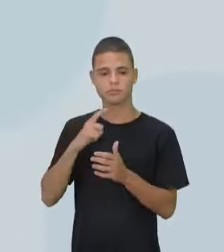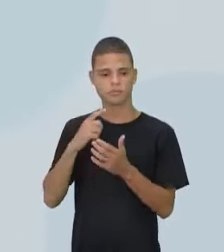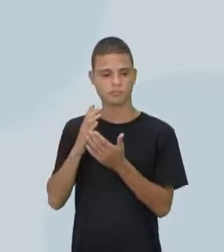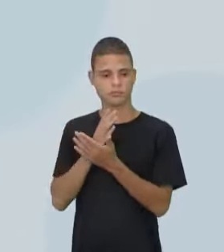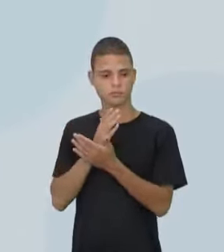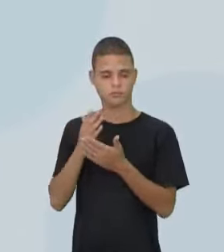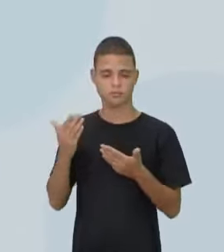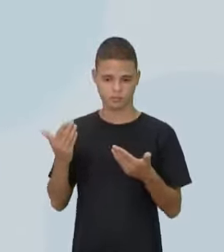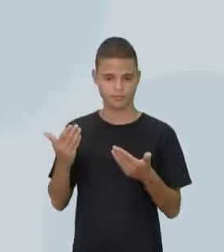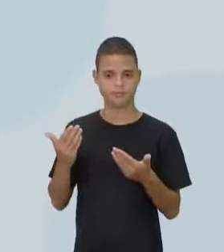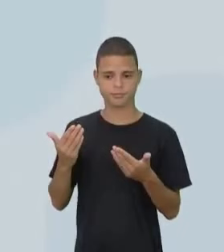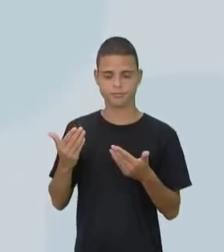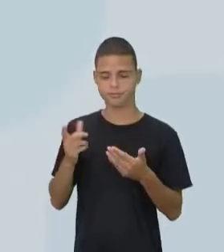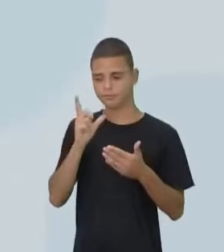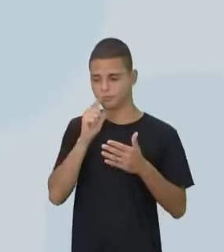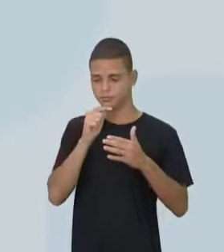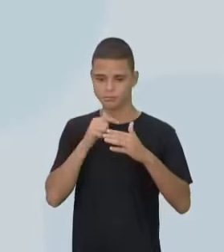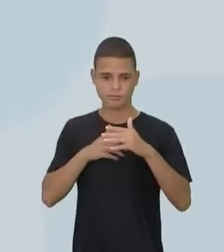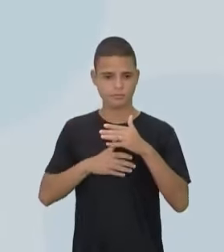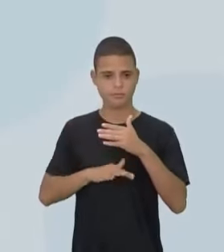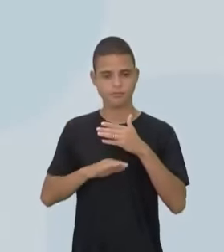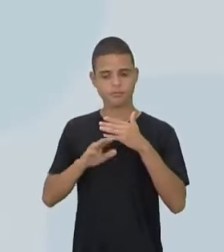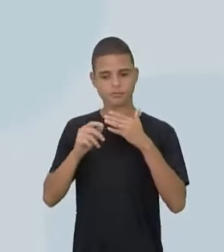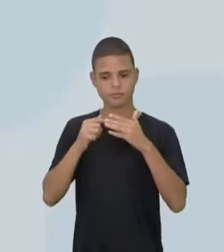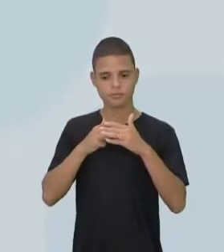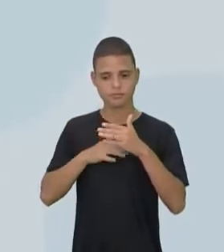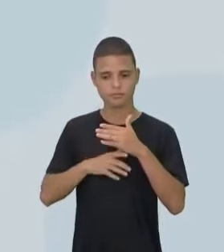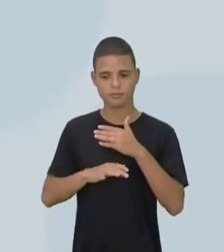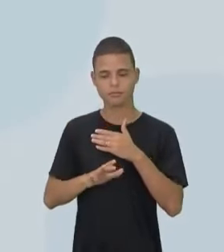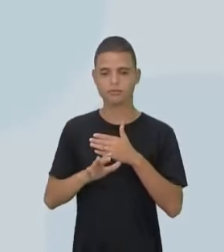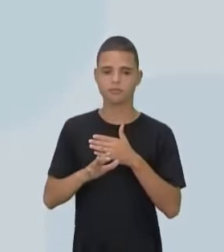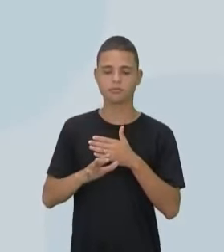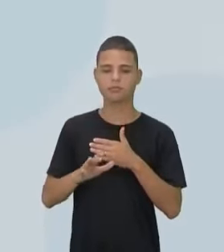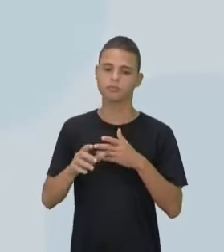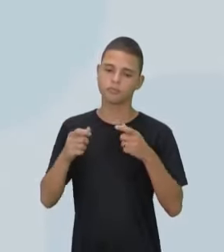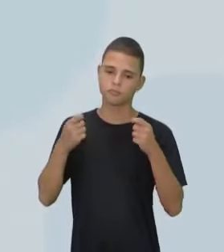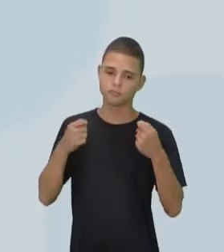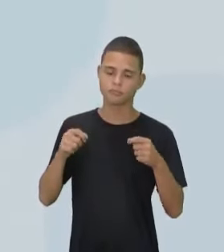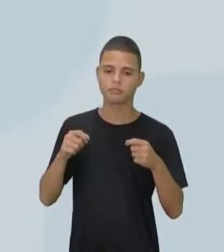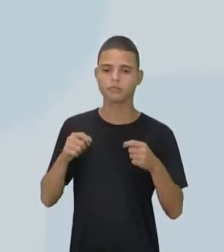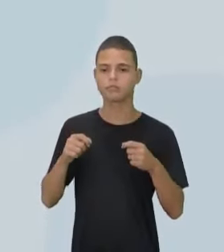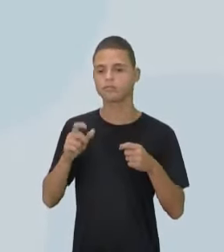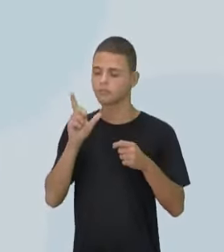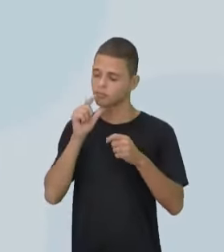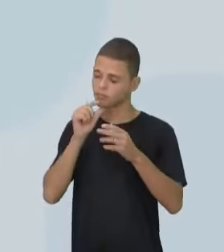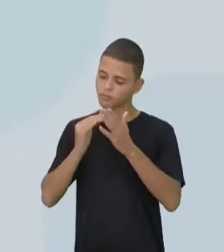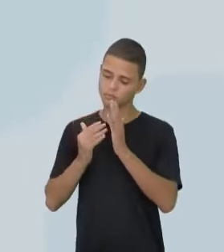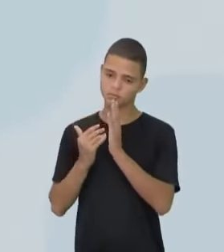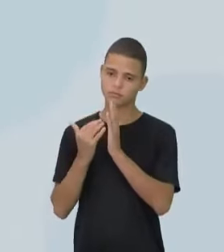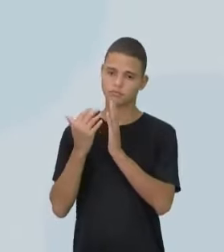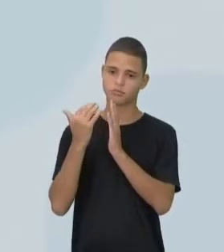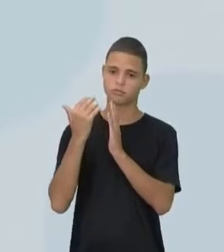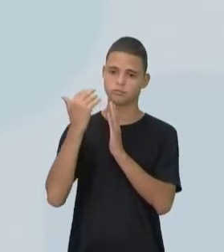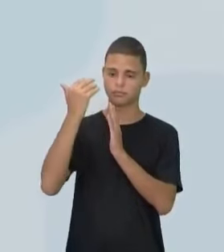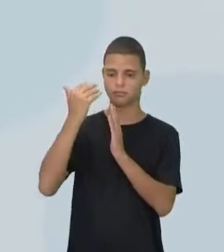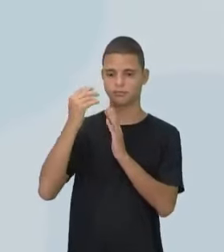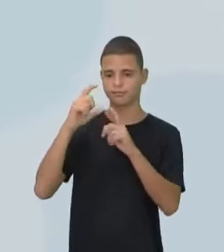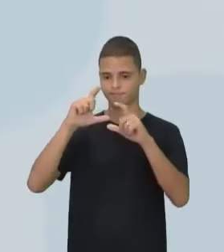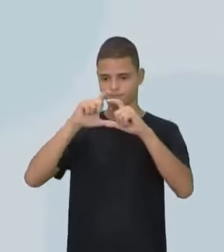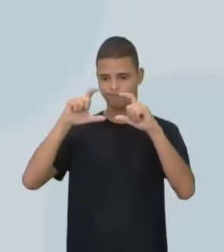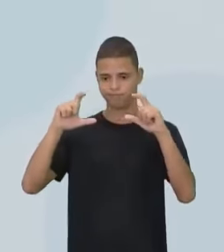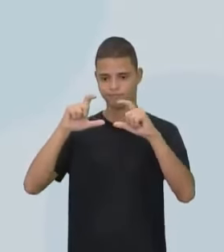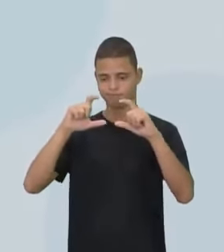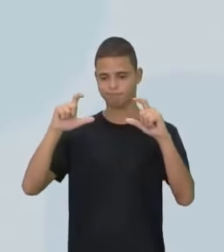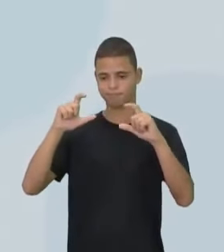que também, pela existência da represa, há uma previsão de um volume de espera, que é essa faixa azul mais